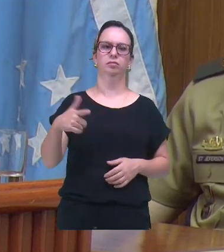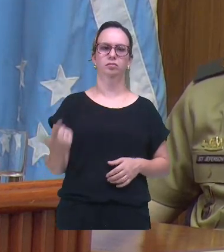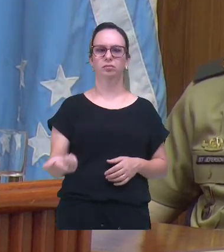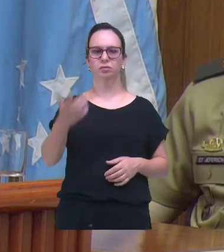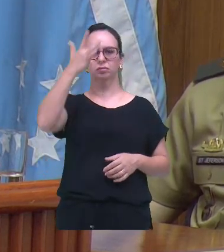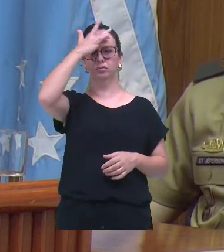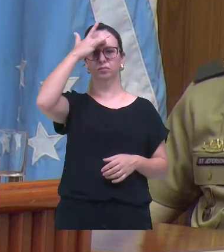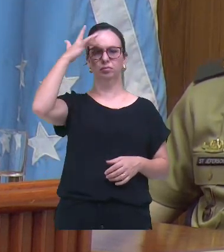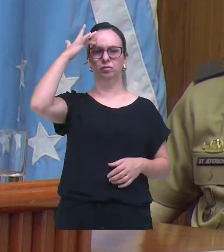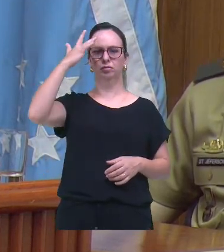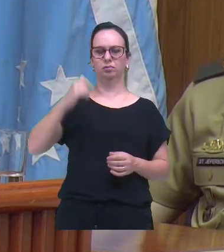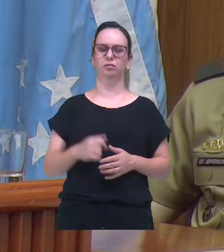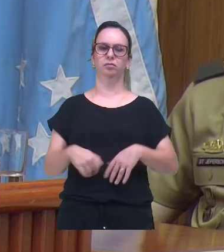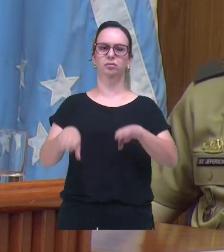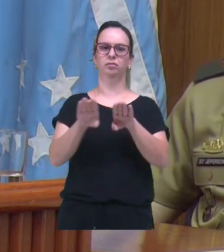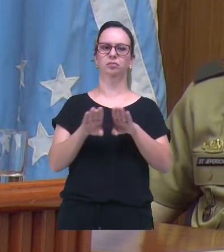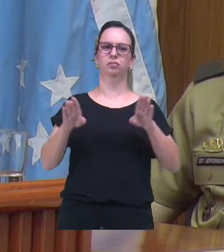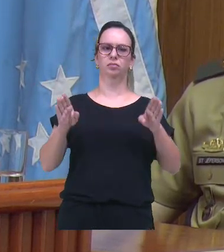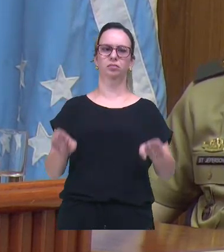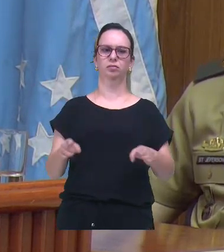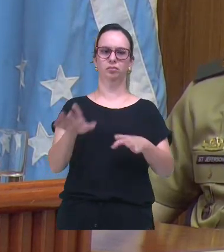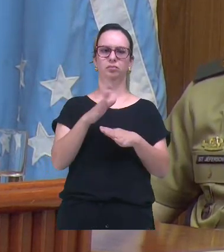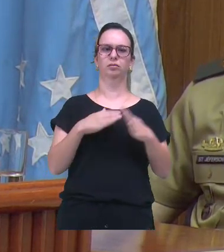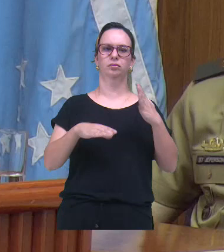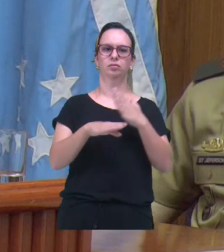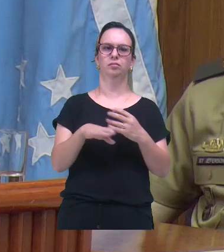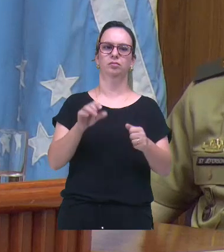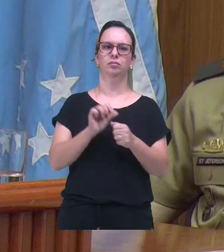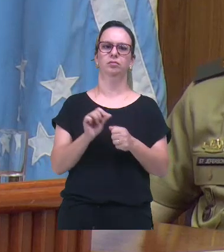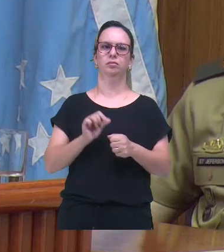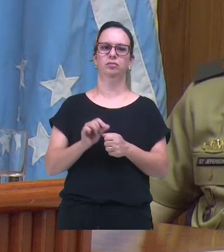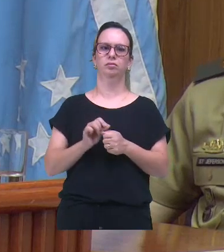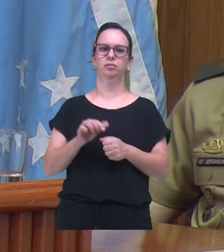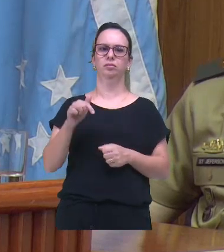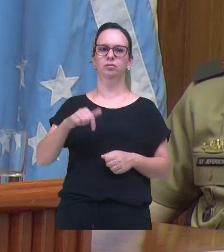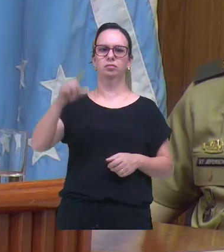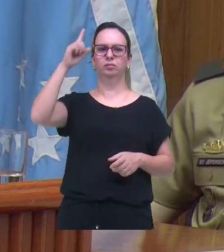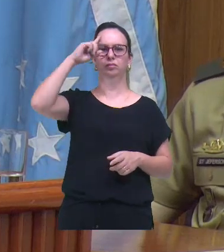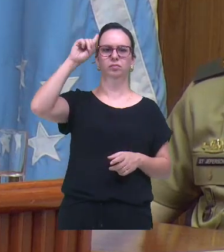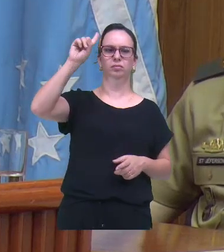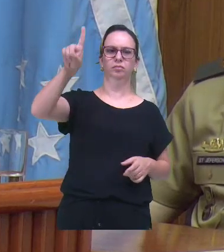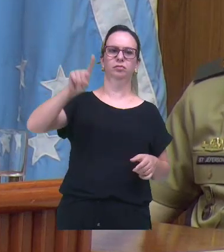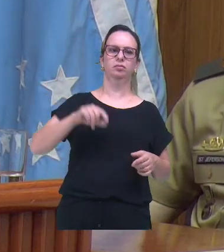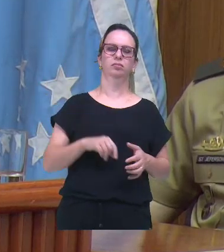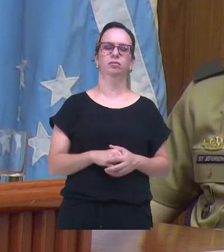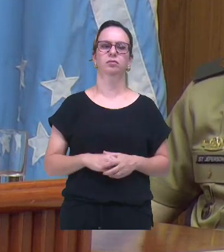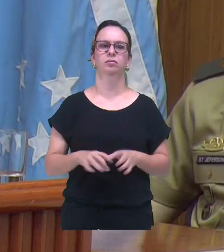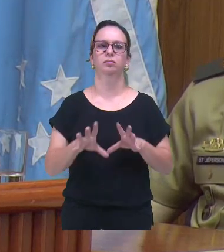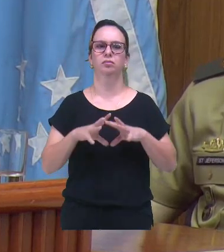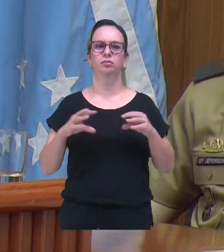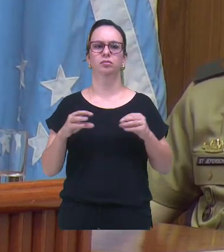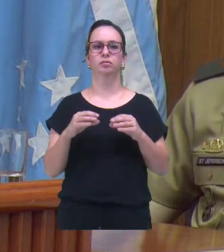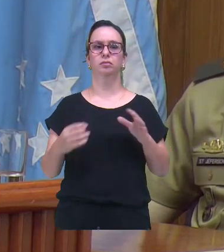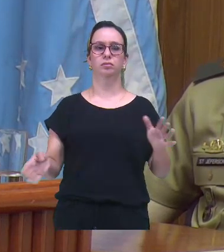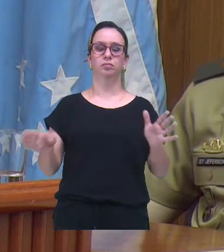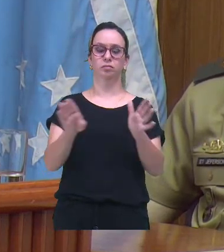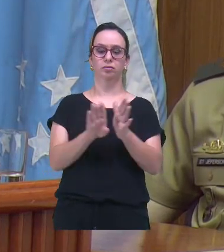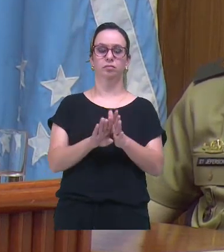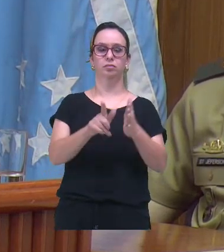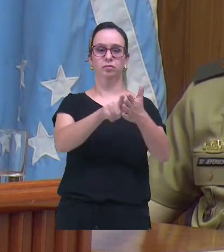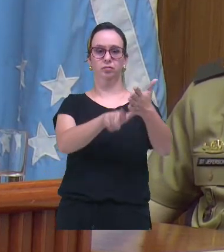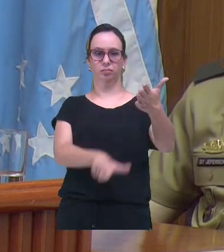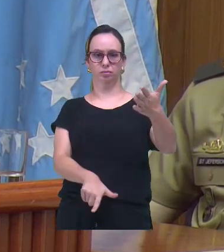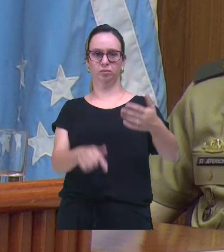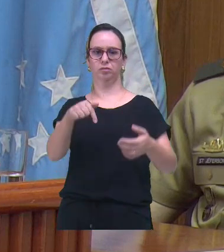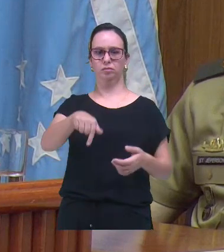por tudo o que vocês fizeram para que essa ideia ela saísse do papel e tomasse forma. Também aos meus